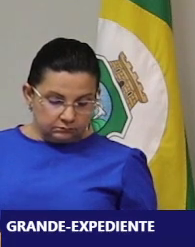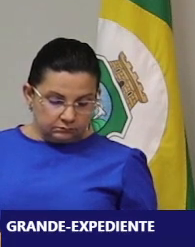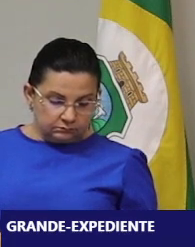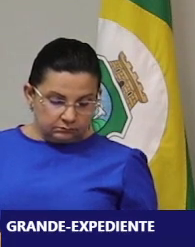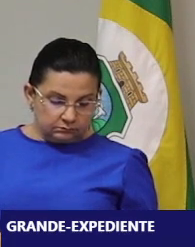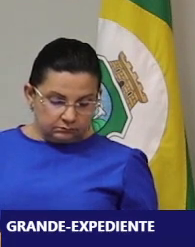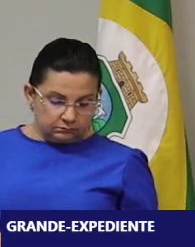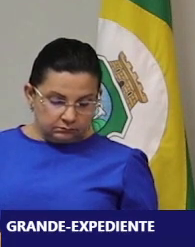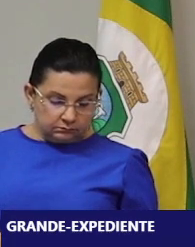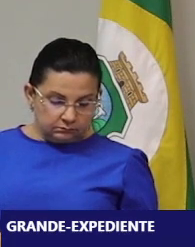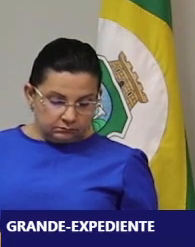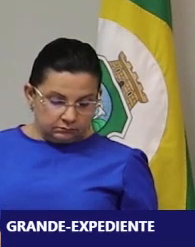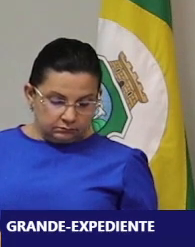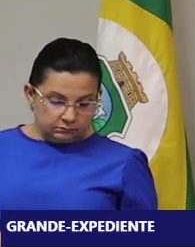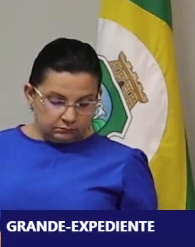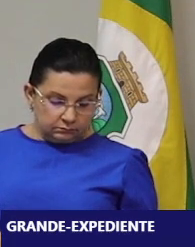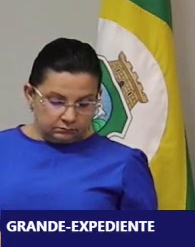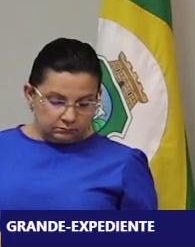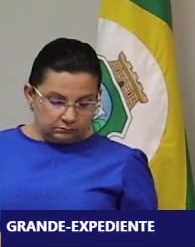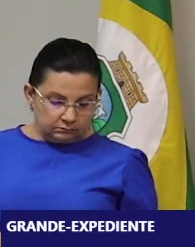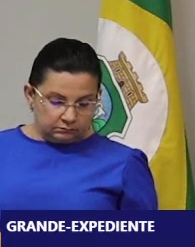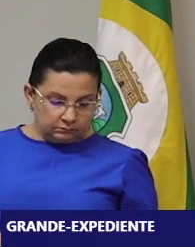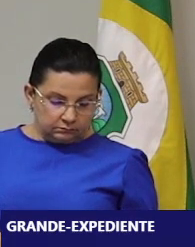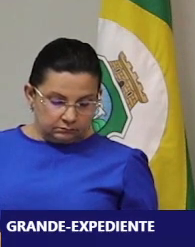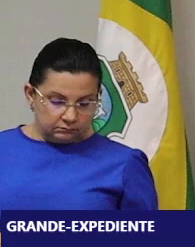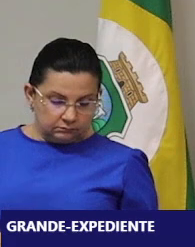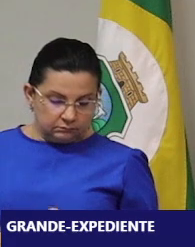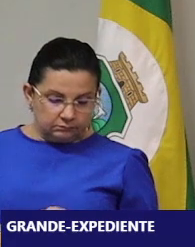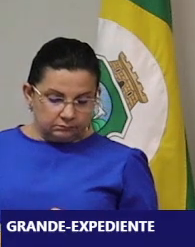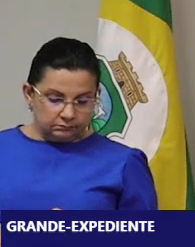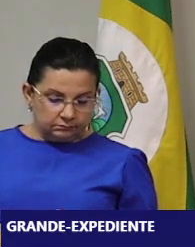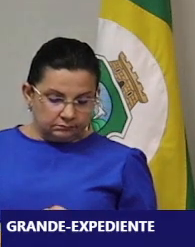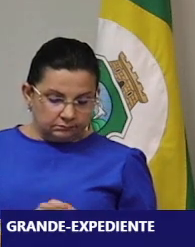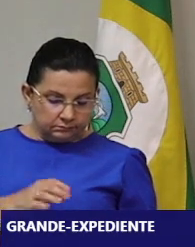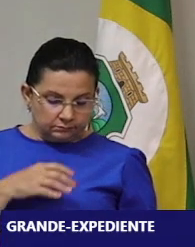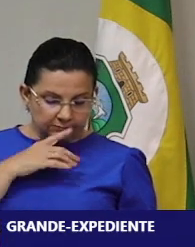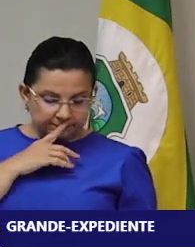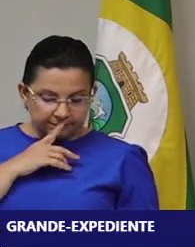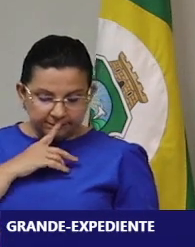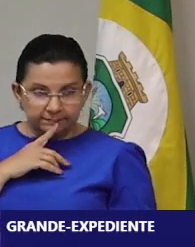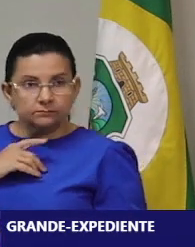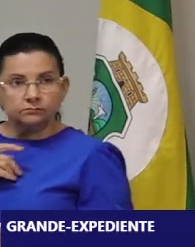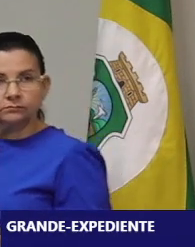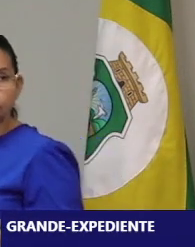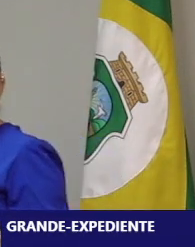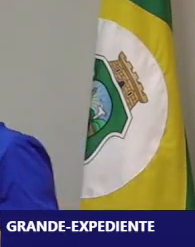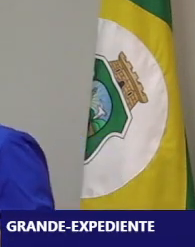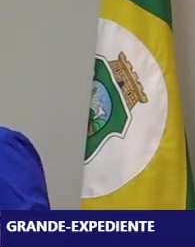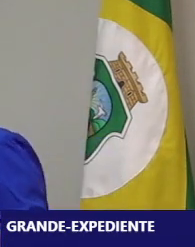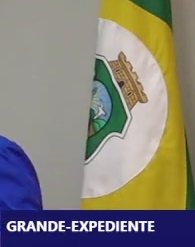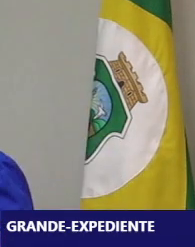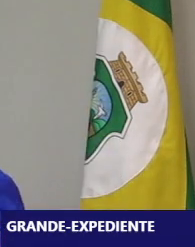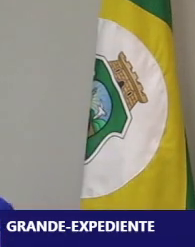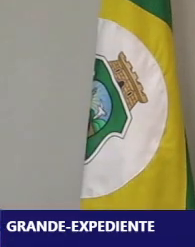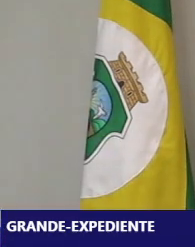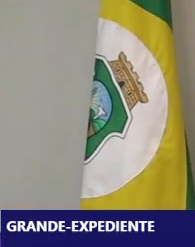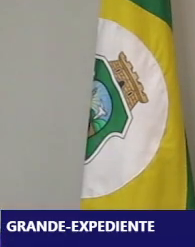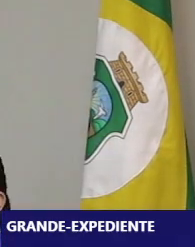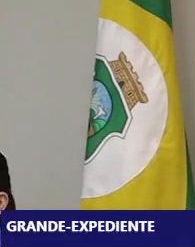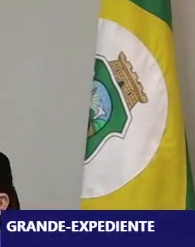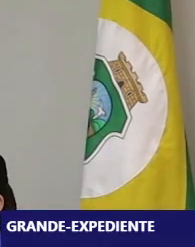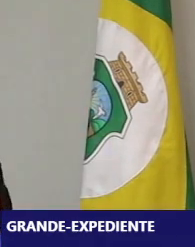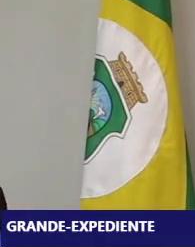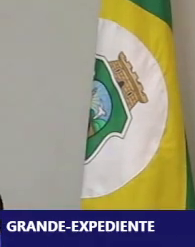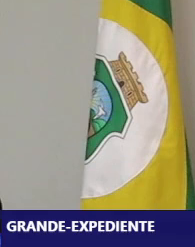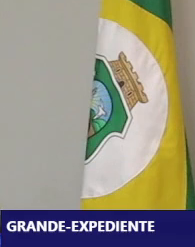Povo manter uma casa de apoio em Fortaleza não é fácil senal que passa Chico Brito vocês estão